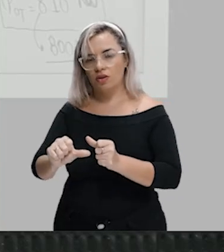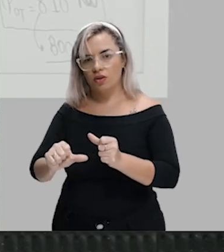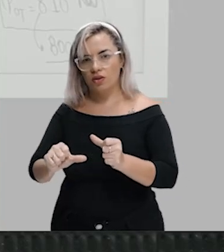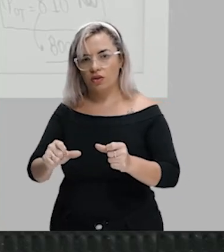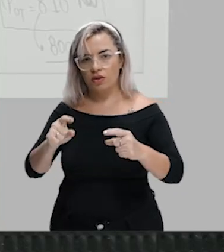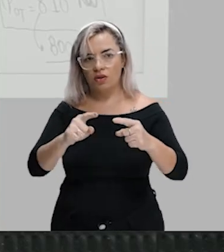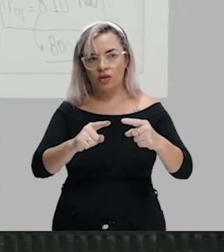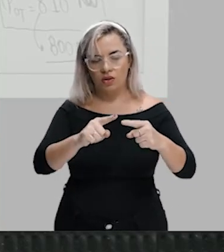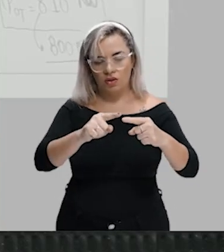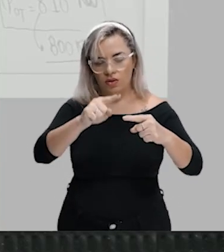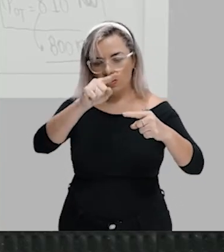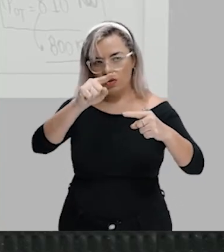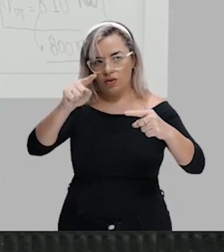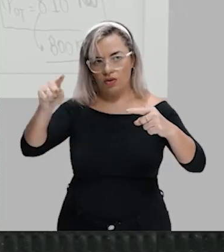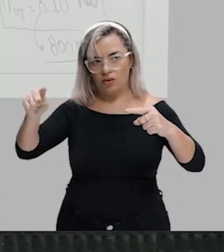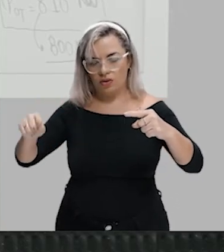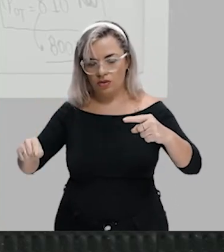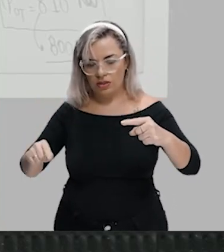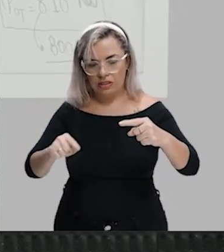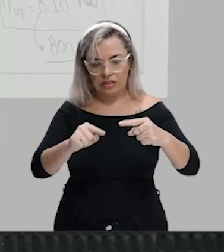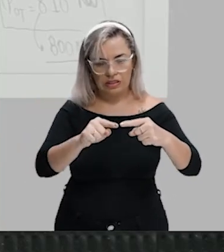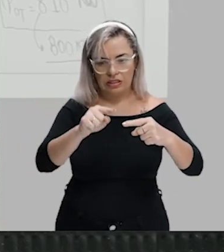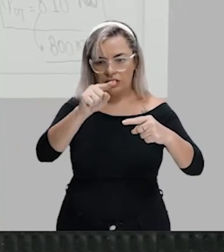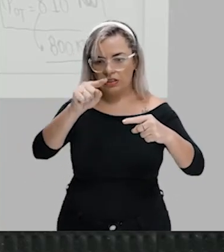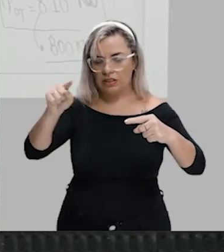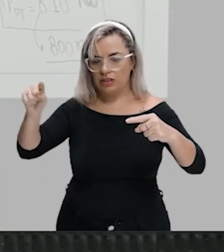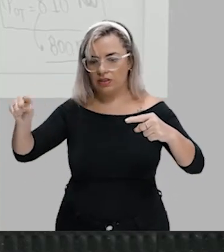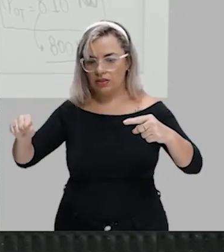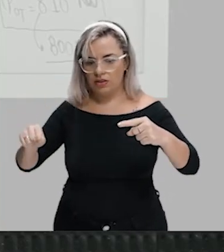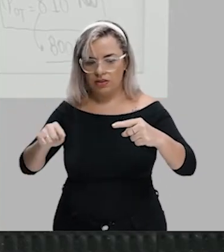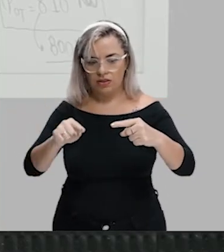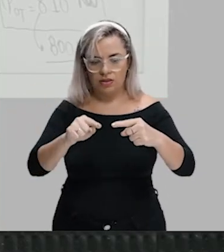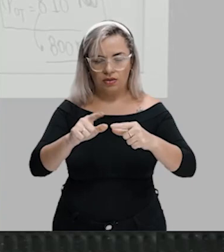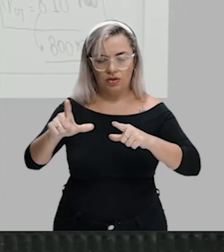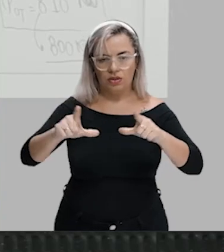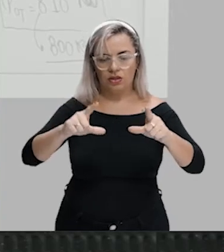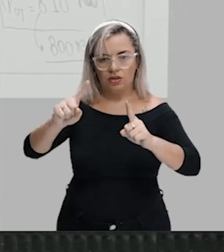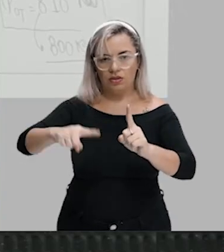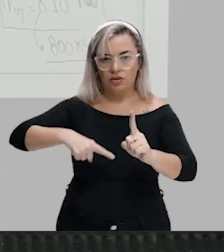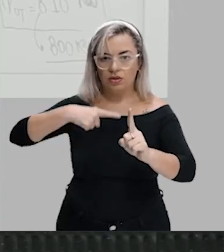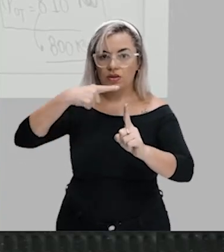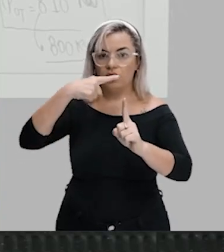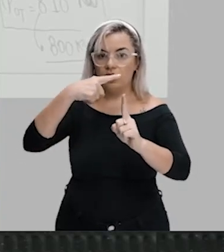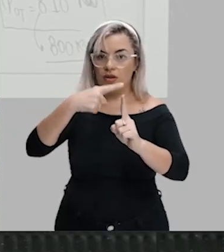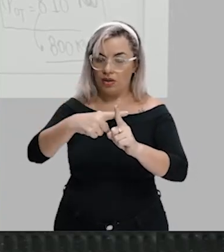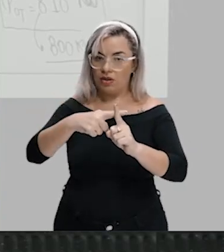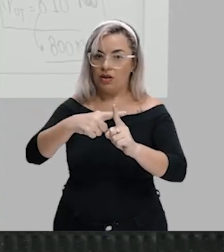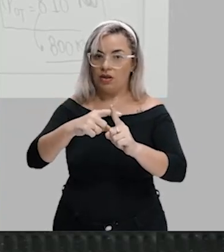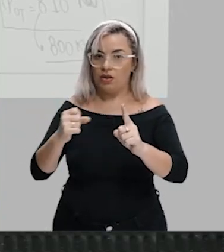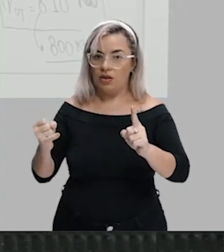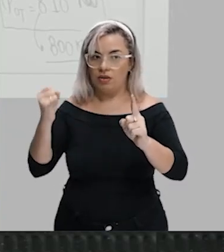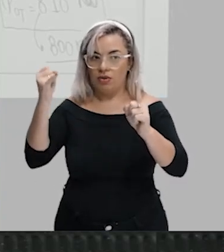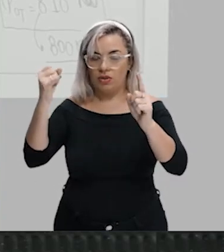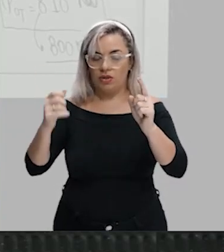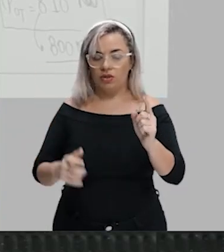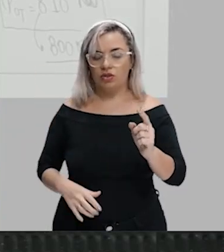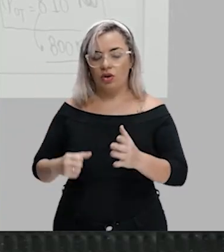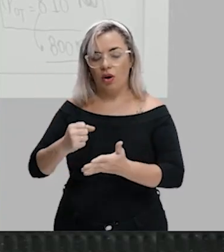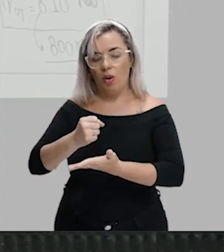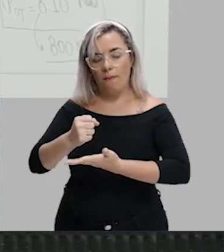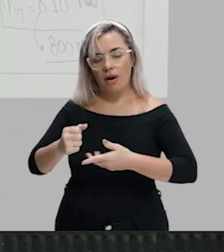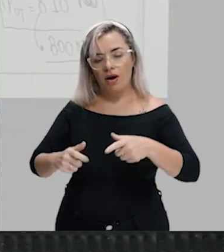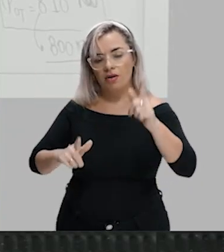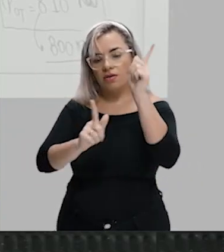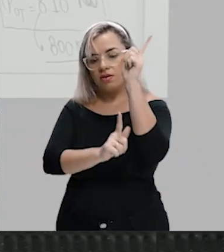trabalho positivo, né? Isso levando em consideração a estrutura do nosso gráfico, certo? A dica aqui é que ele deu